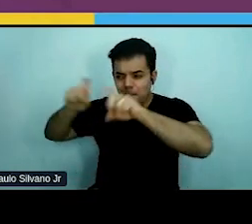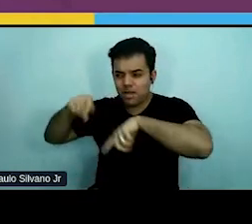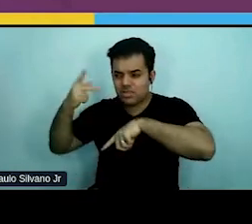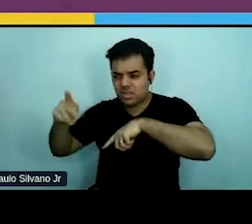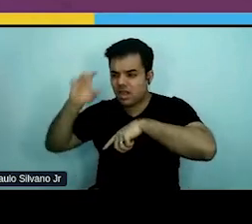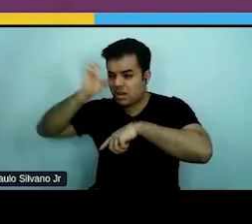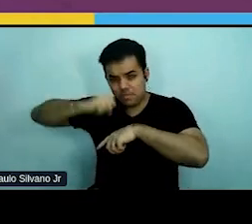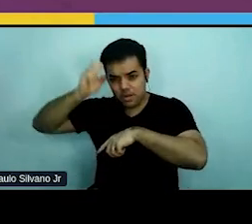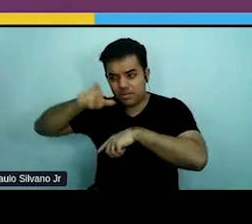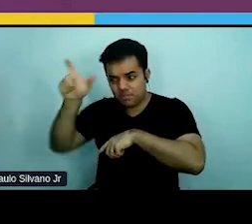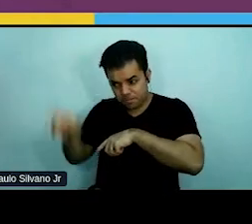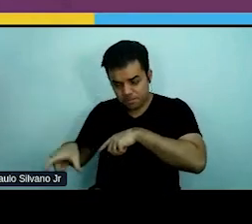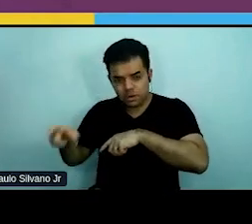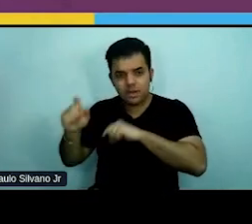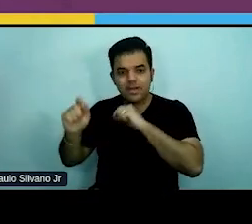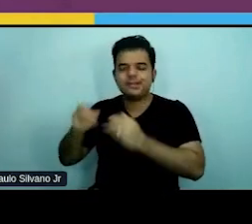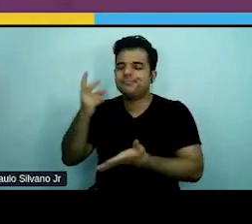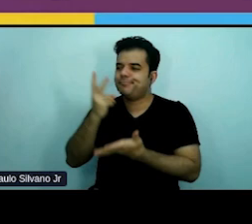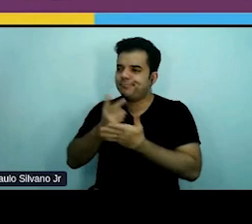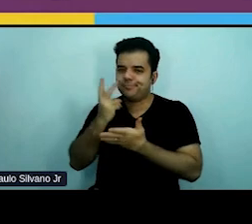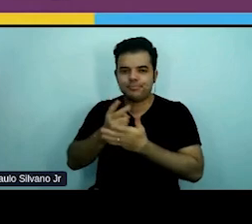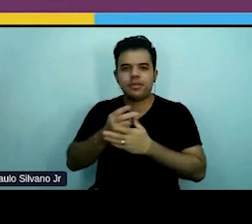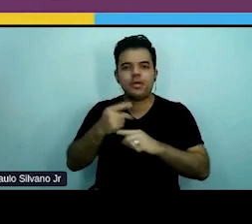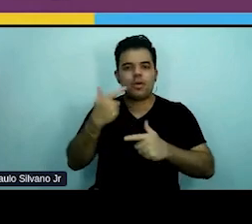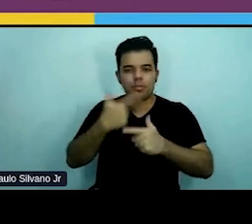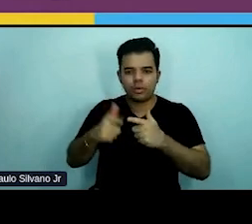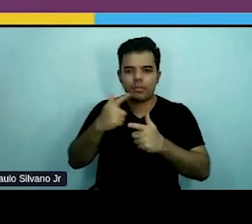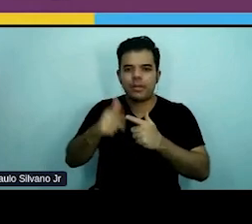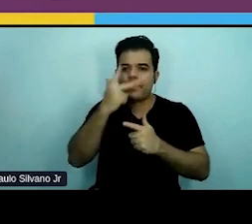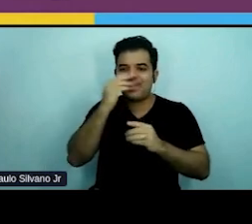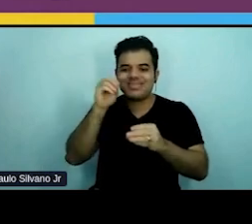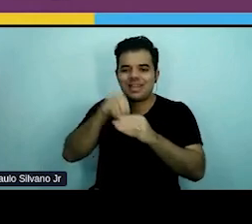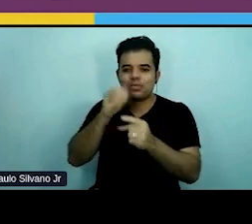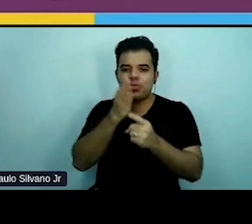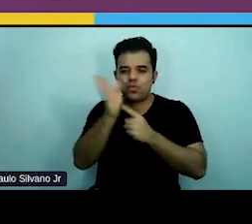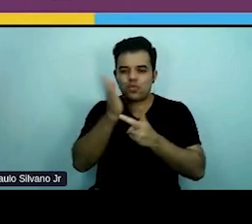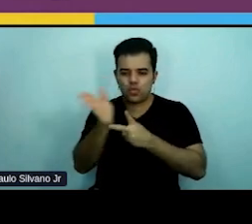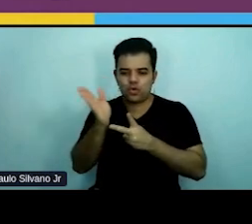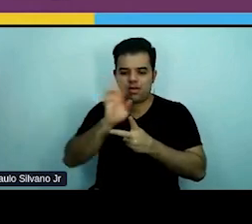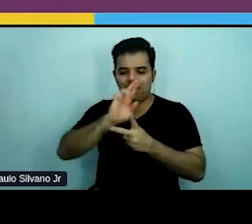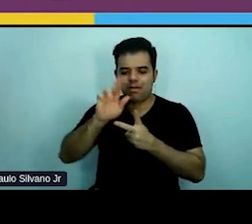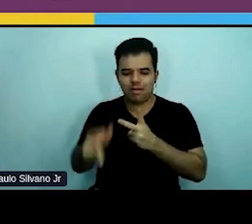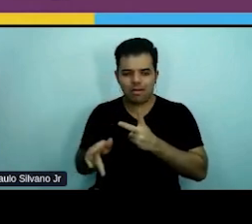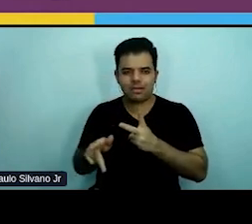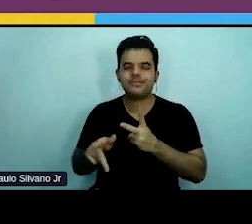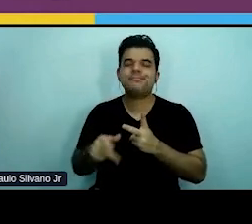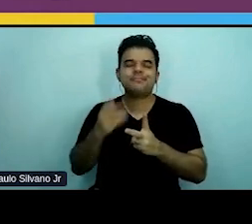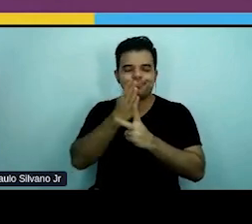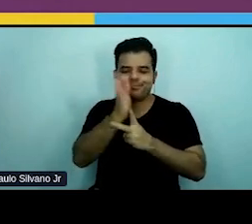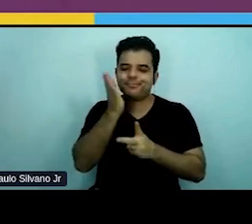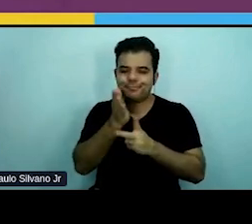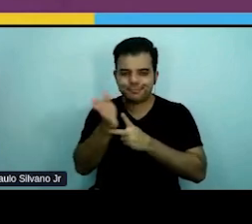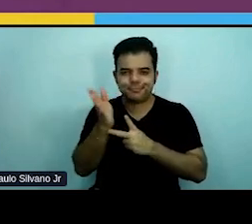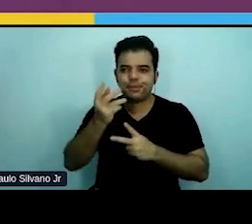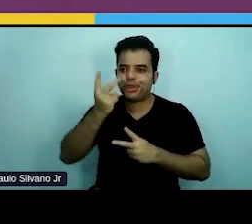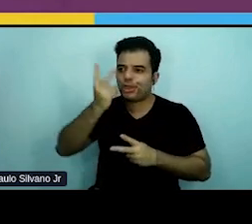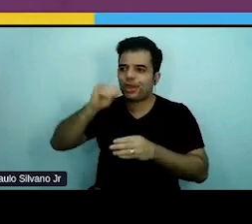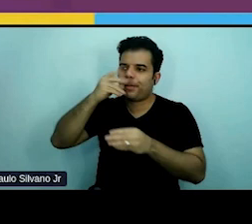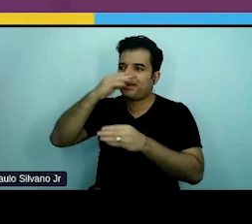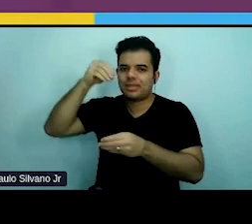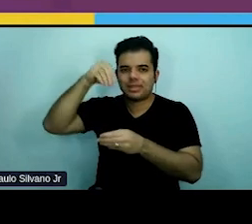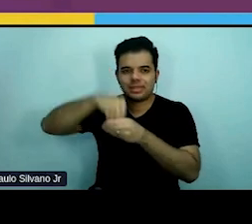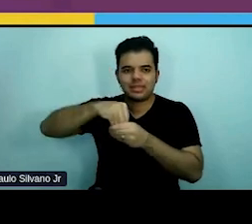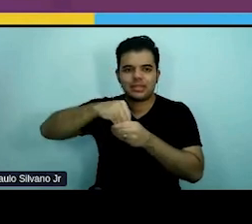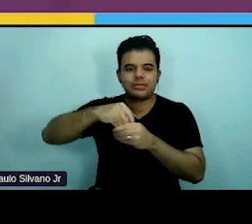a sua existência, né? Dentre os tipos de ambiguidade que existe, né, eu cito aqui para vocês,